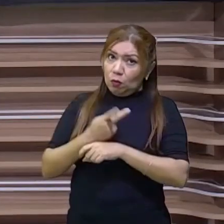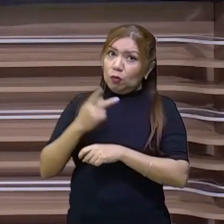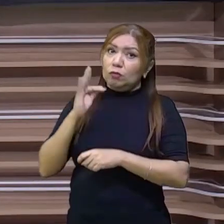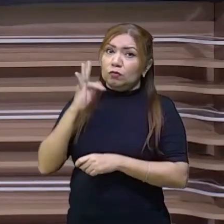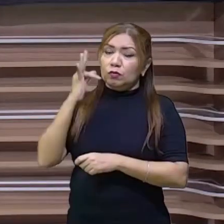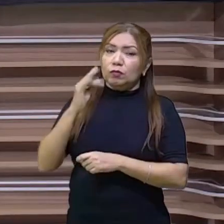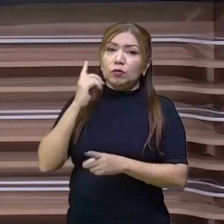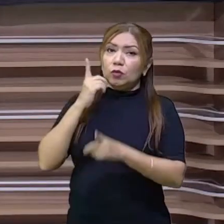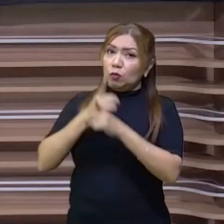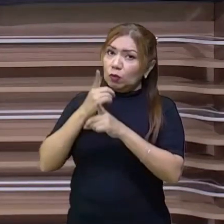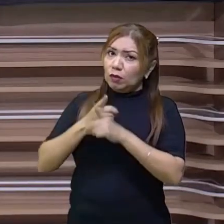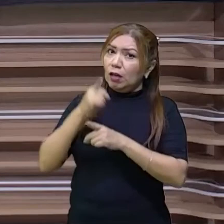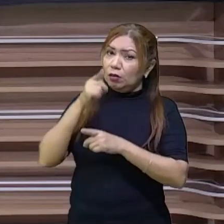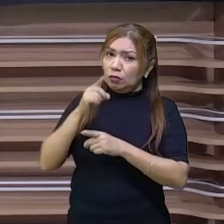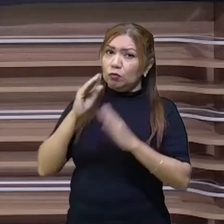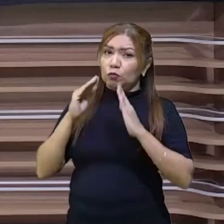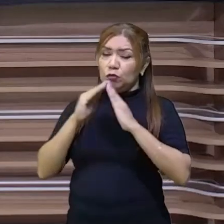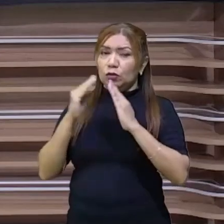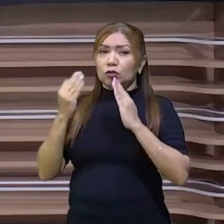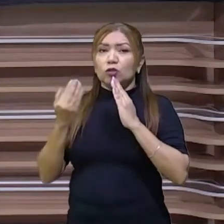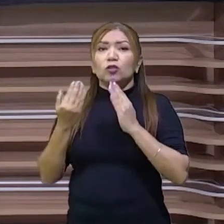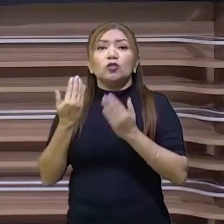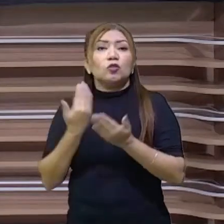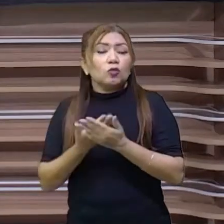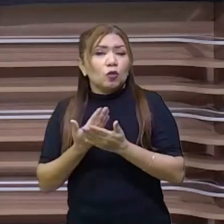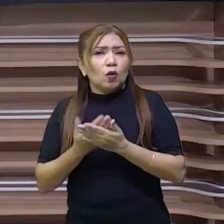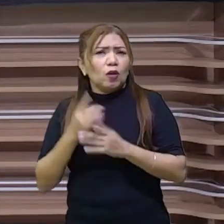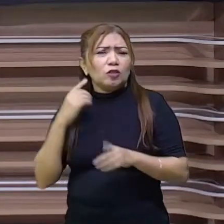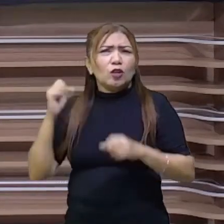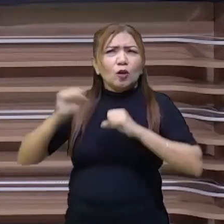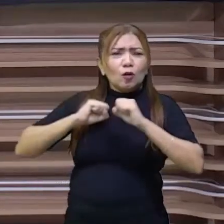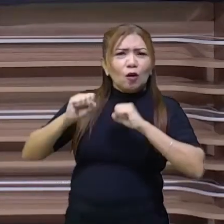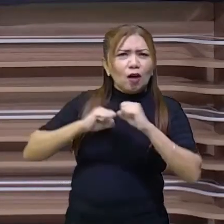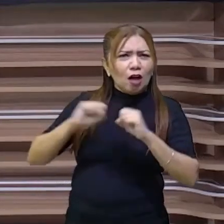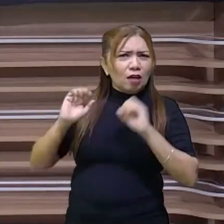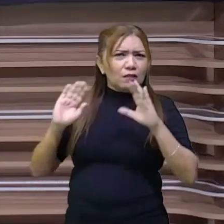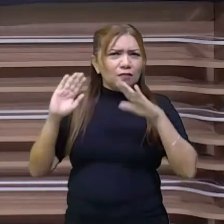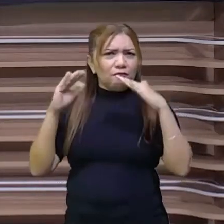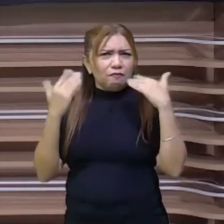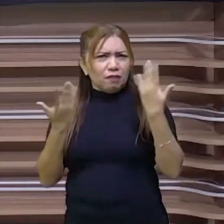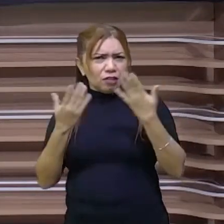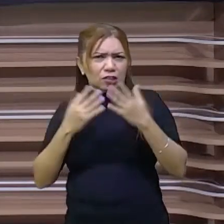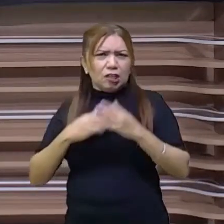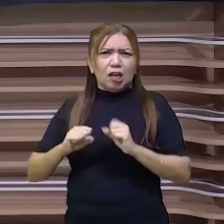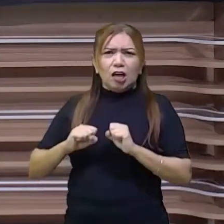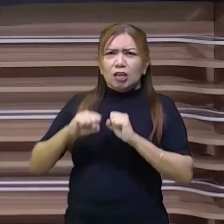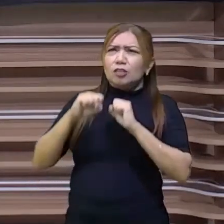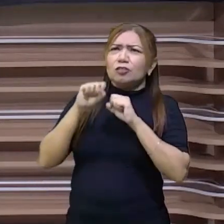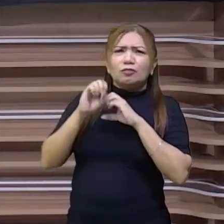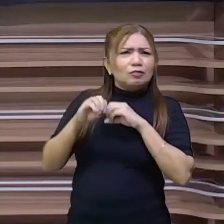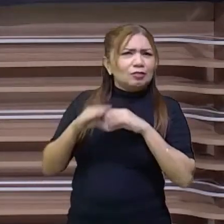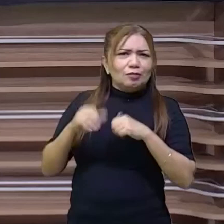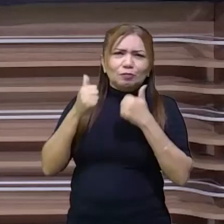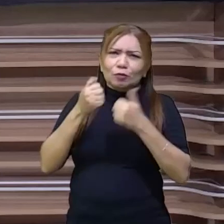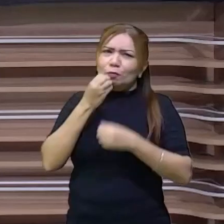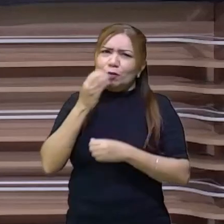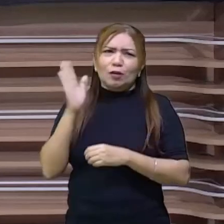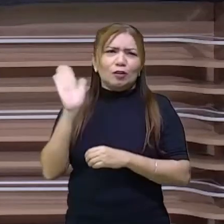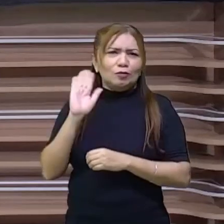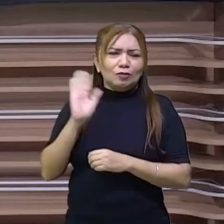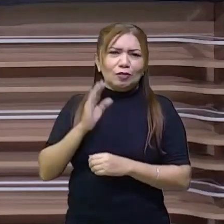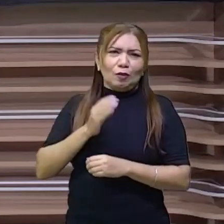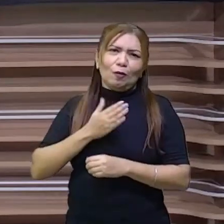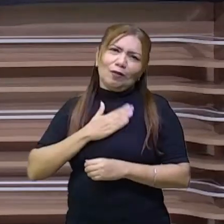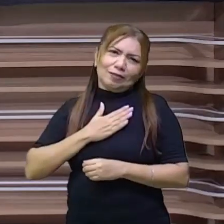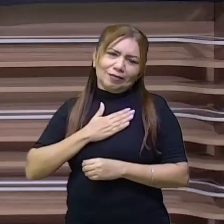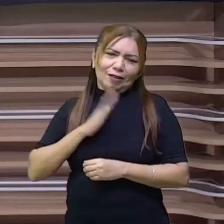se Deus quiser as nossas escolas correndo fazendo aquela festa maravilhosa de educação se Deus quiser beijão